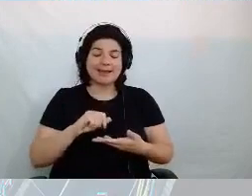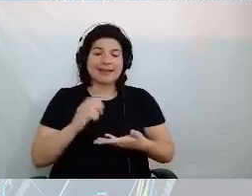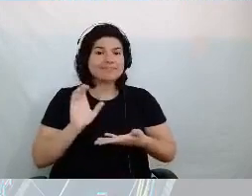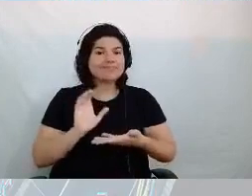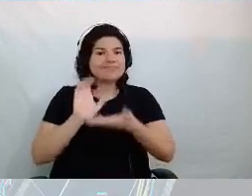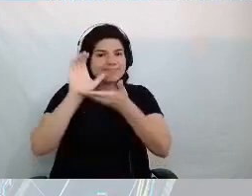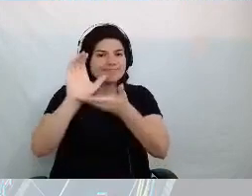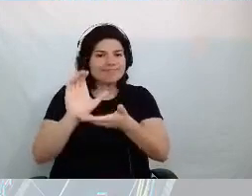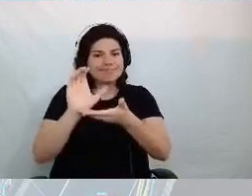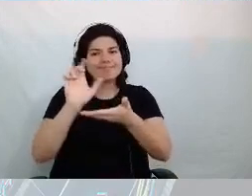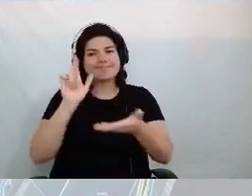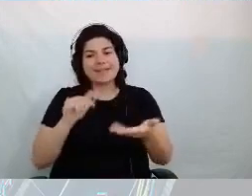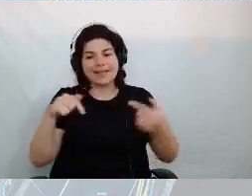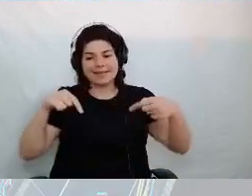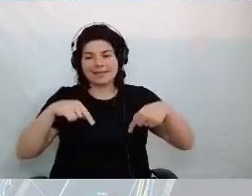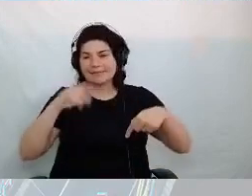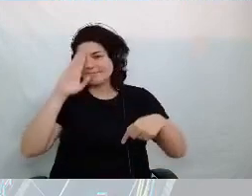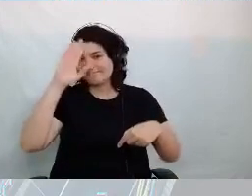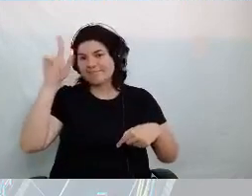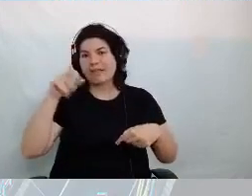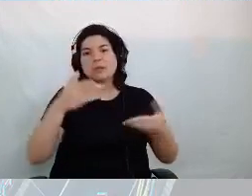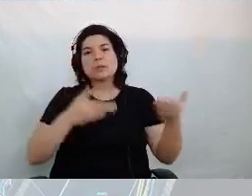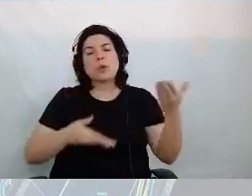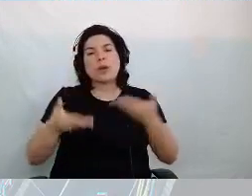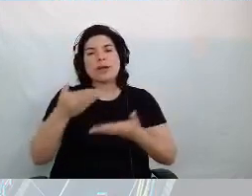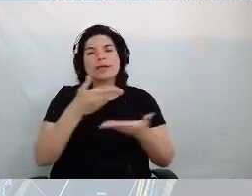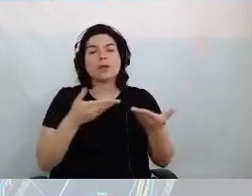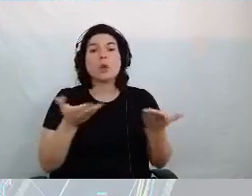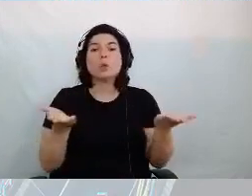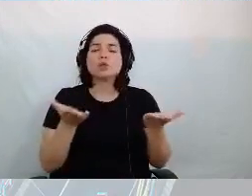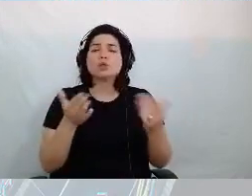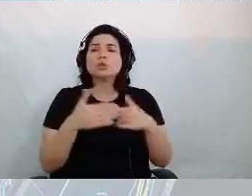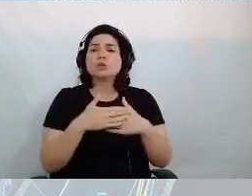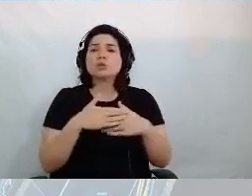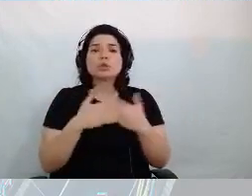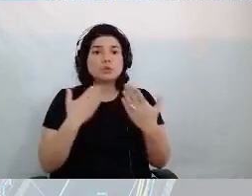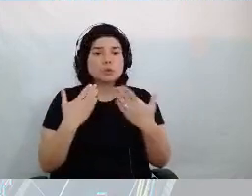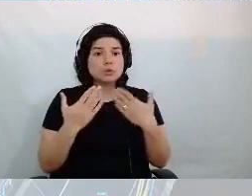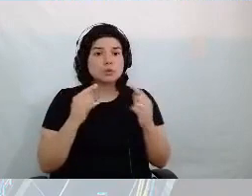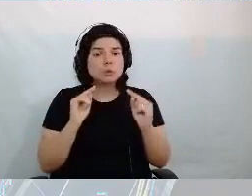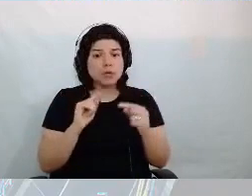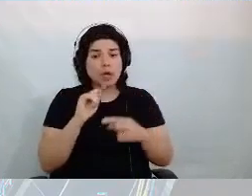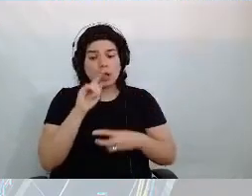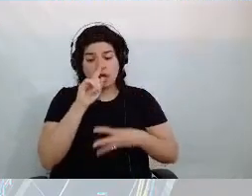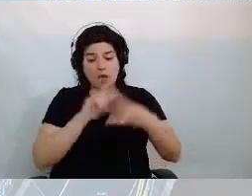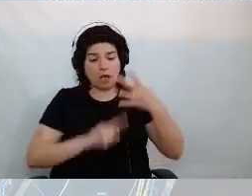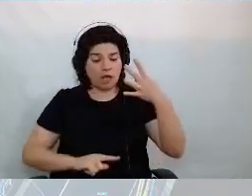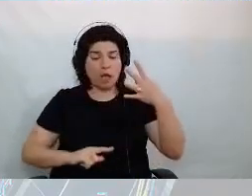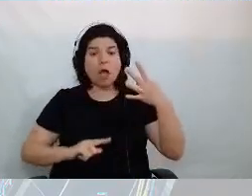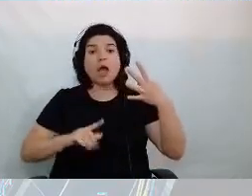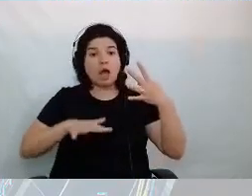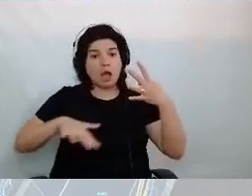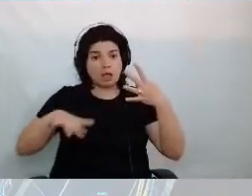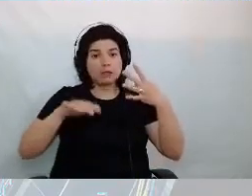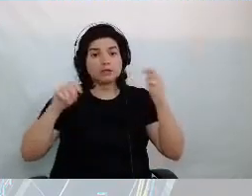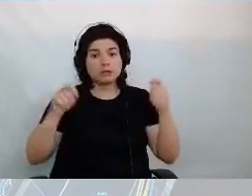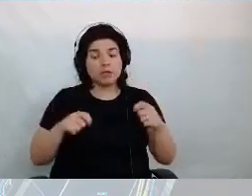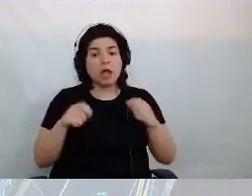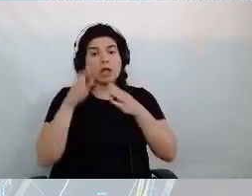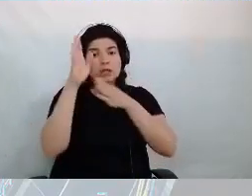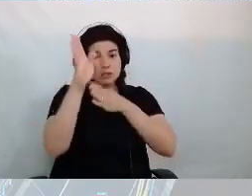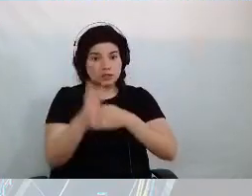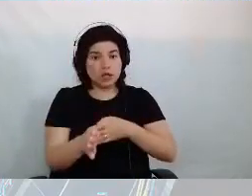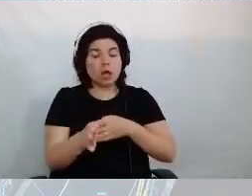aqui, essa troca, né? E a ideia hoje é a gente falar sobre 4 pilares para guiar o teste de performance. Então,